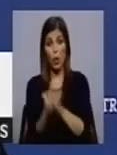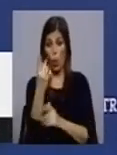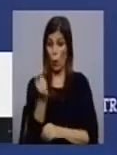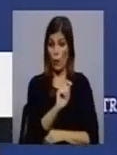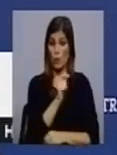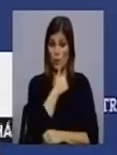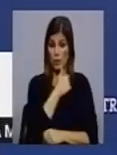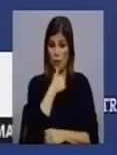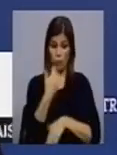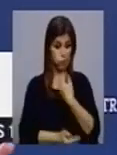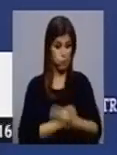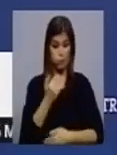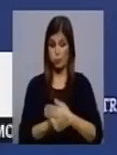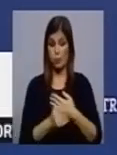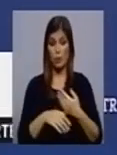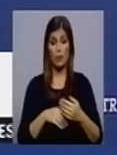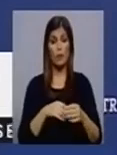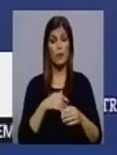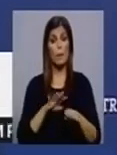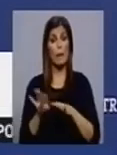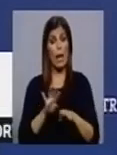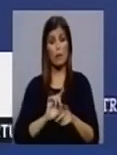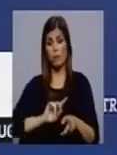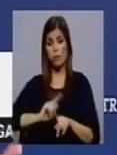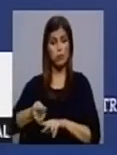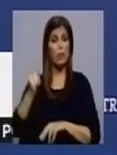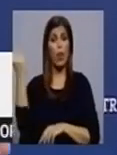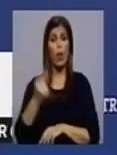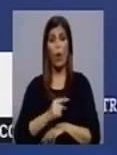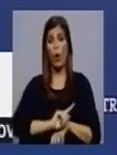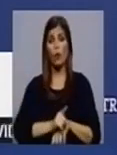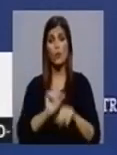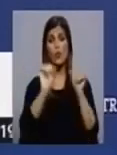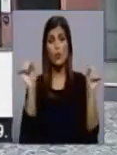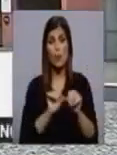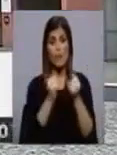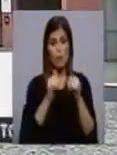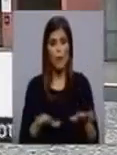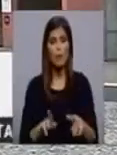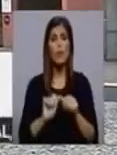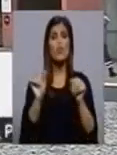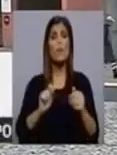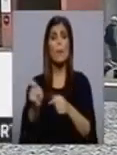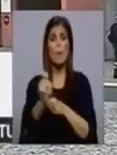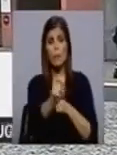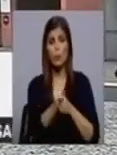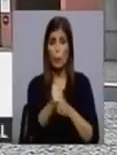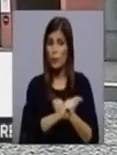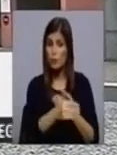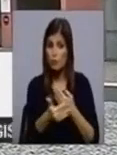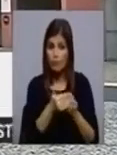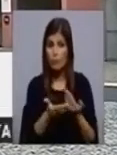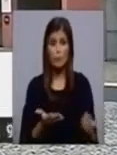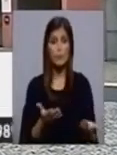e se processou e implementou, mesmo em termos de sistema de informática e de sistema de pagamento, num mês. O Executivo também